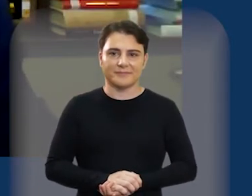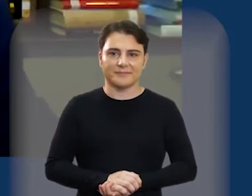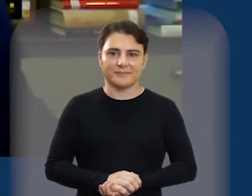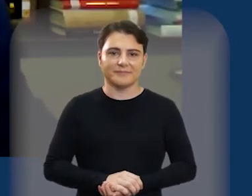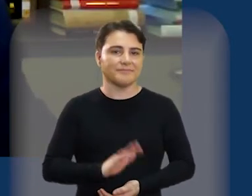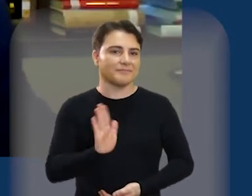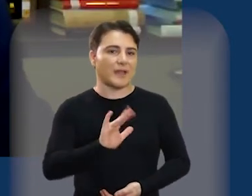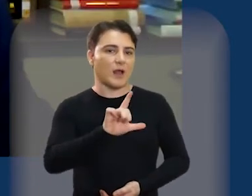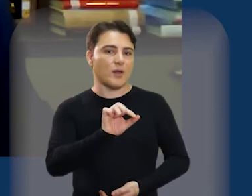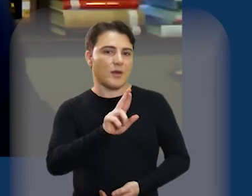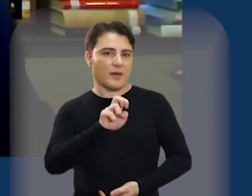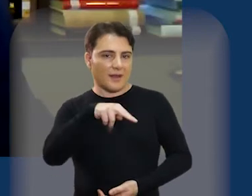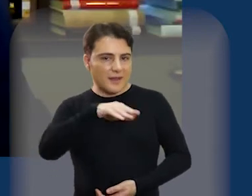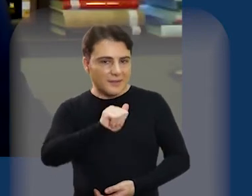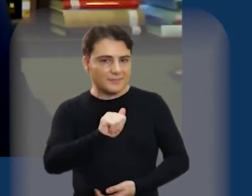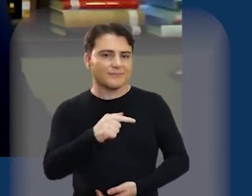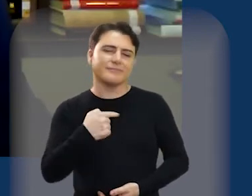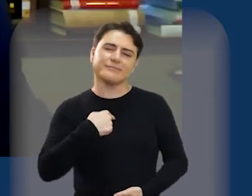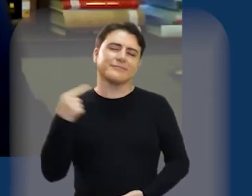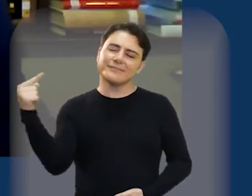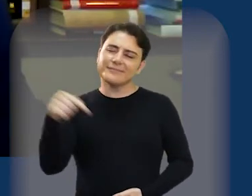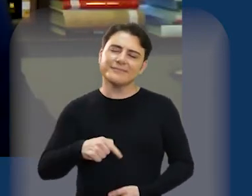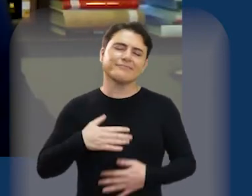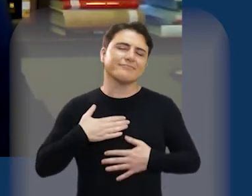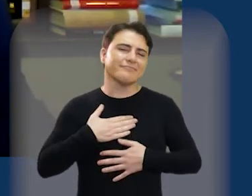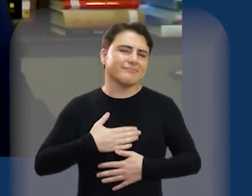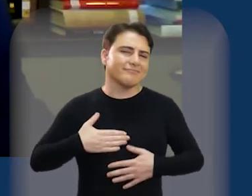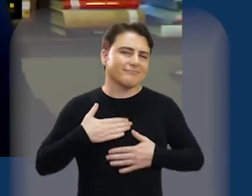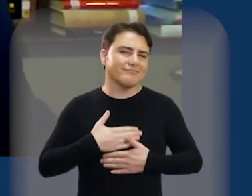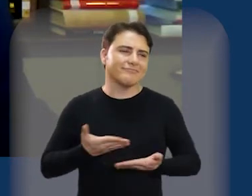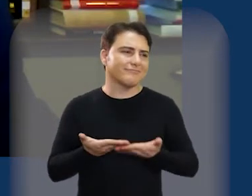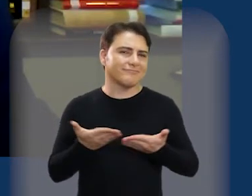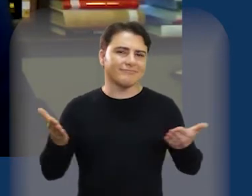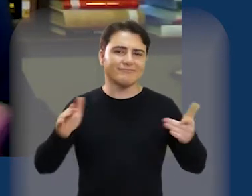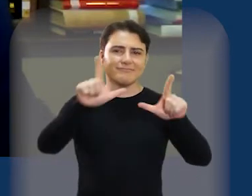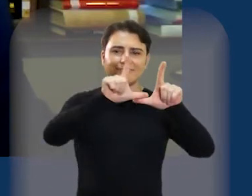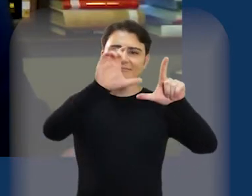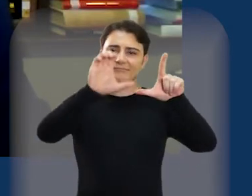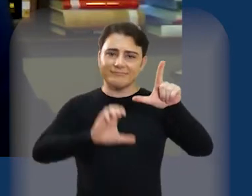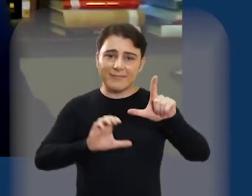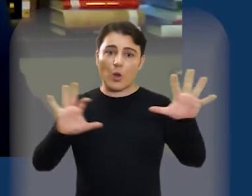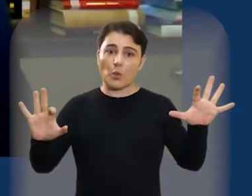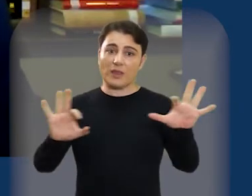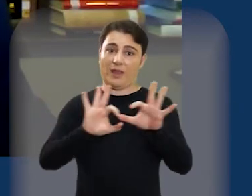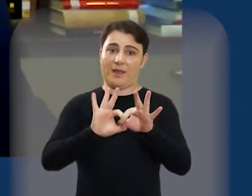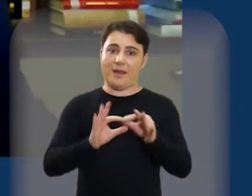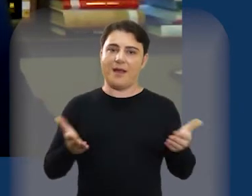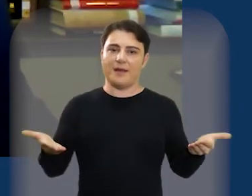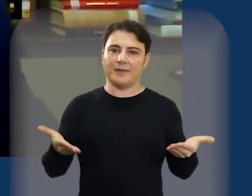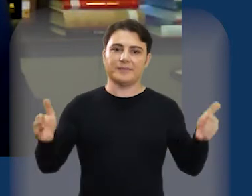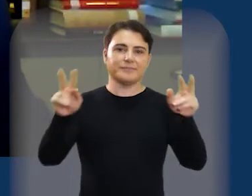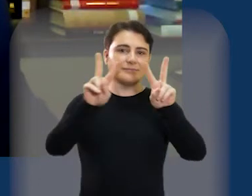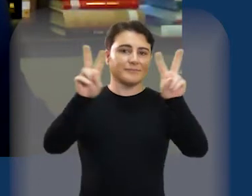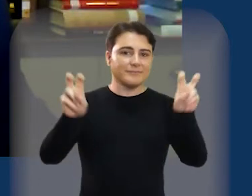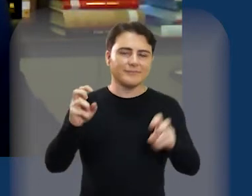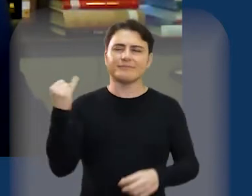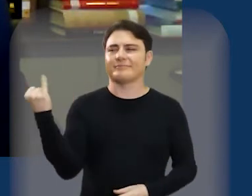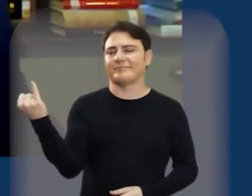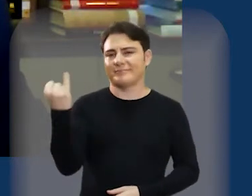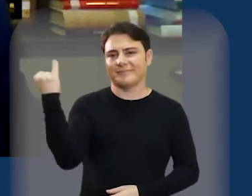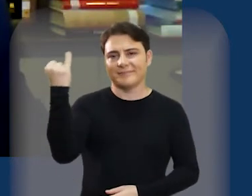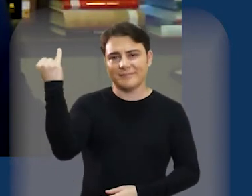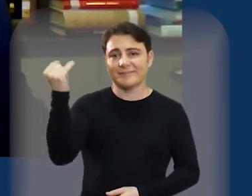Olá, Lorena. É um prazer sempre estar aqui conosco, com vocês e, logicamente, com esse intuito aí